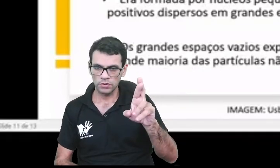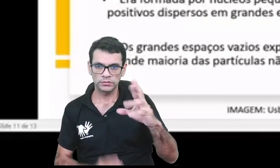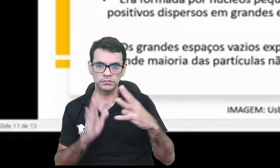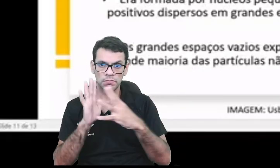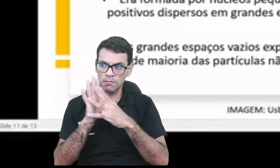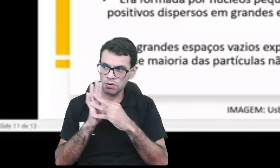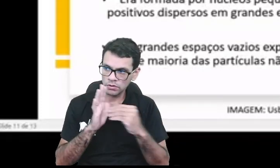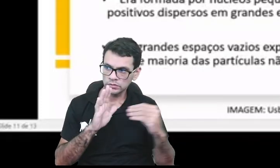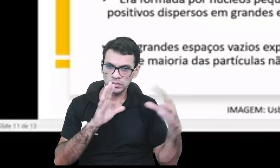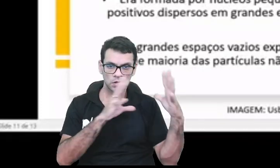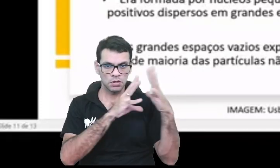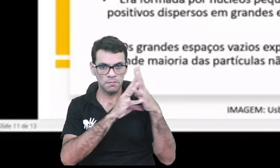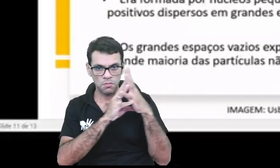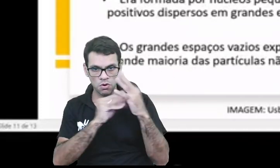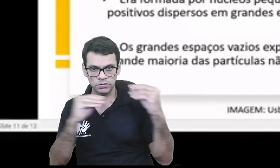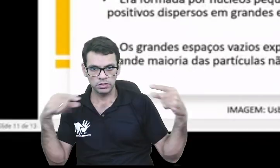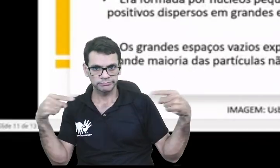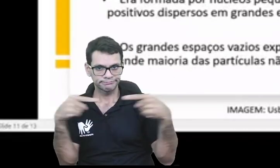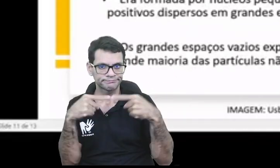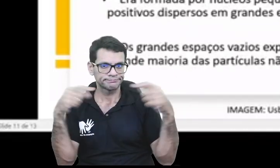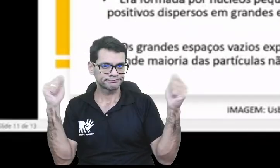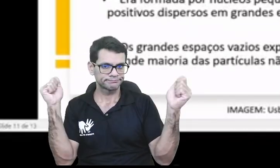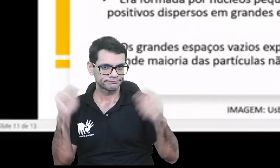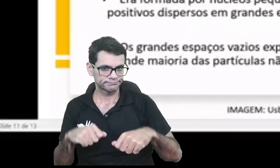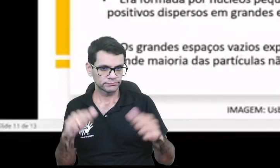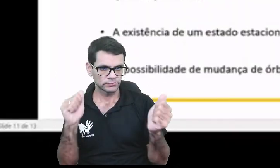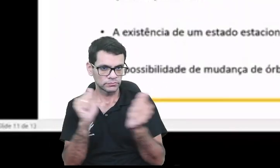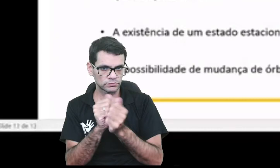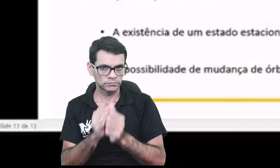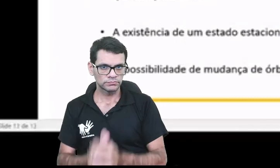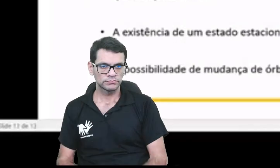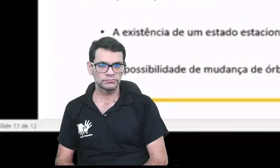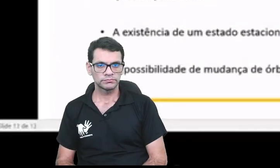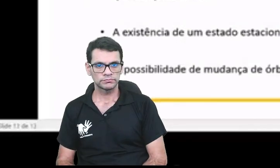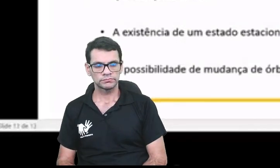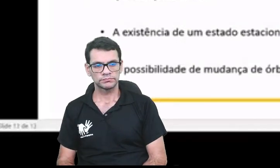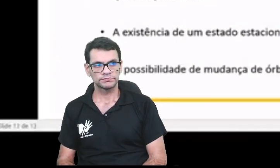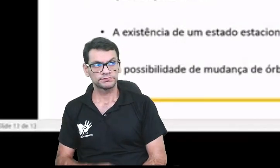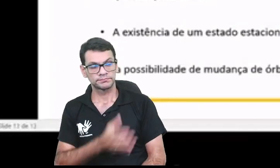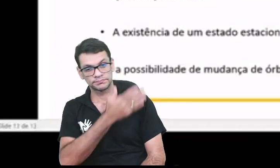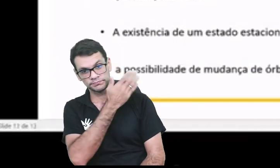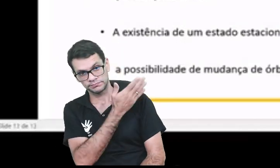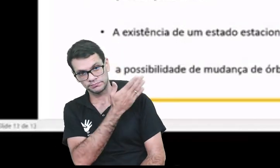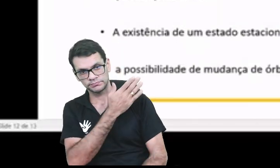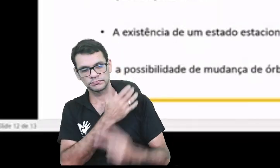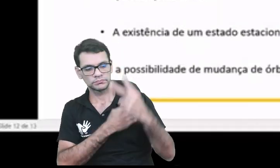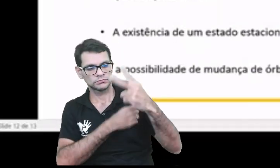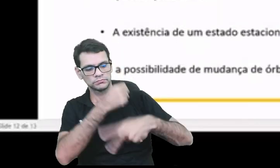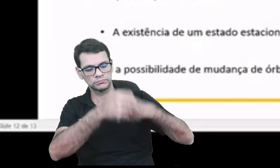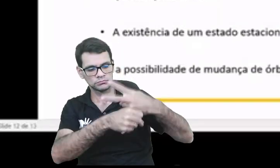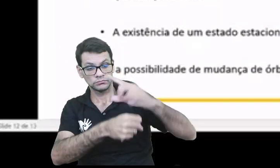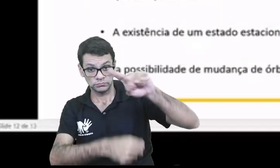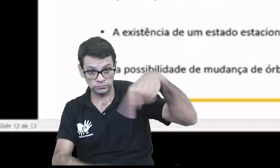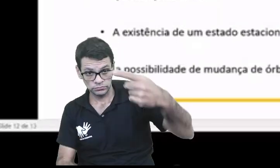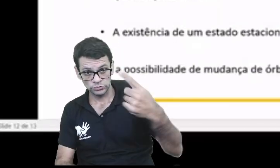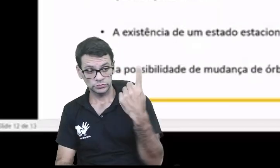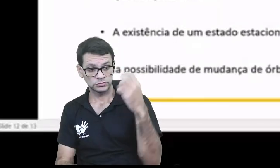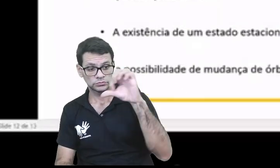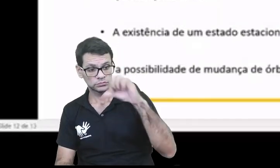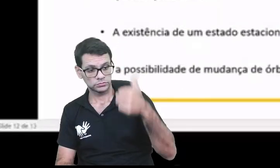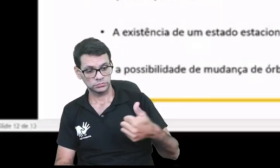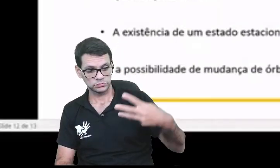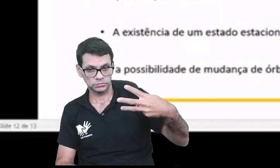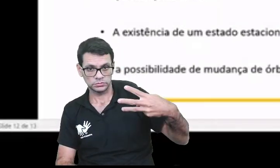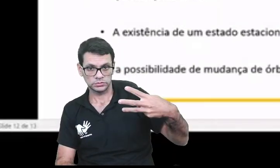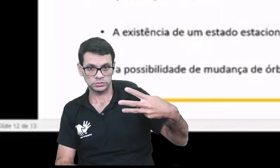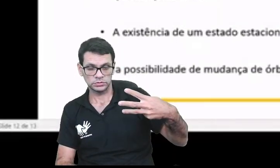casou com o outro para explicar melhor, né, essas teorias. Então, 2 anos mais tarde, por que